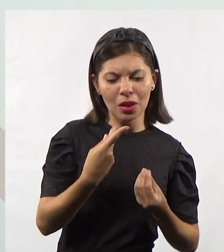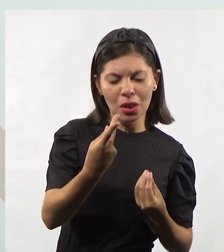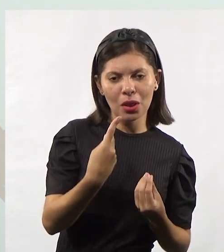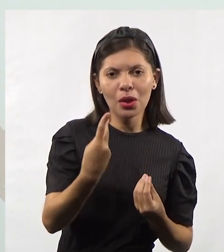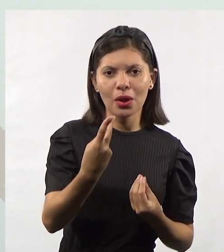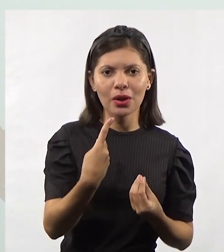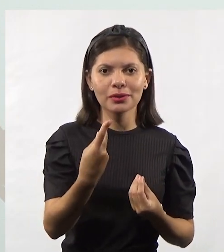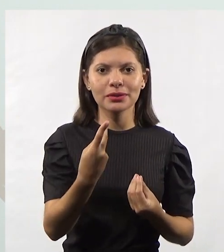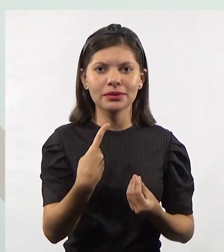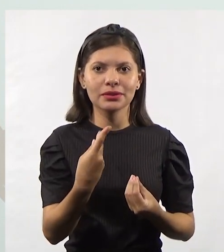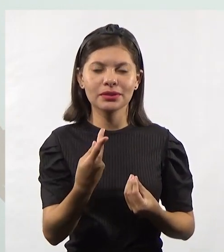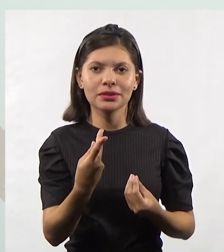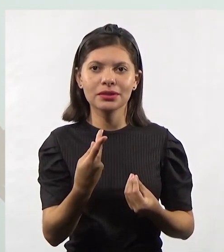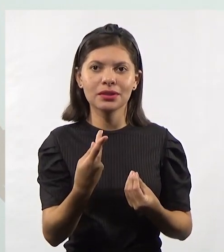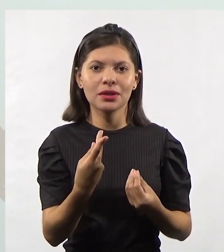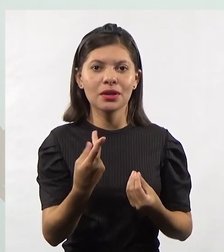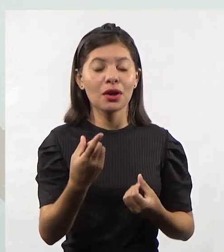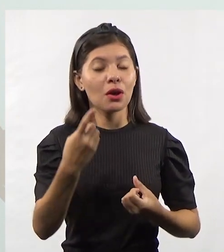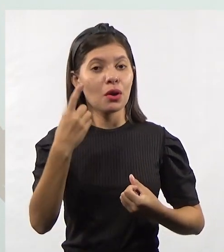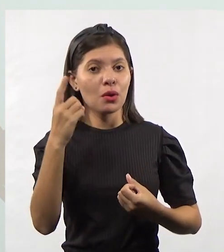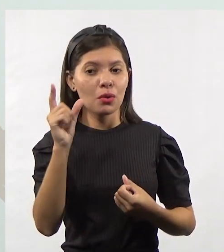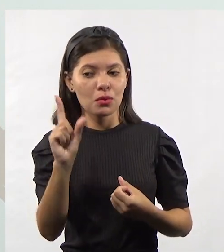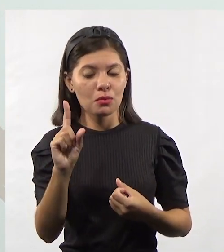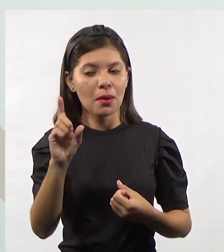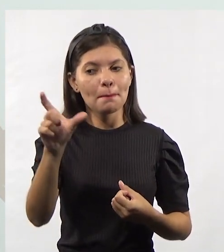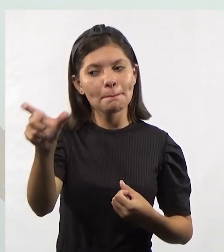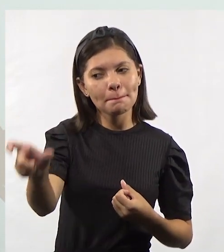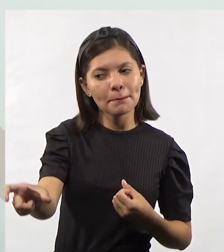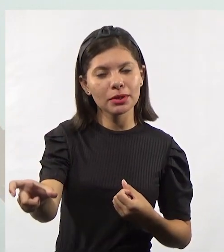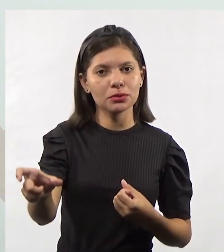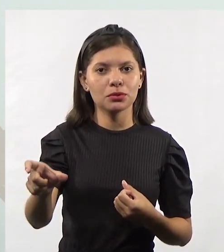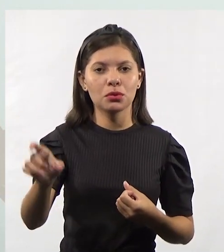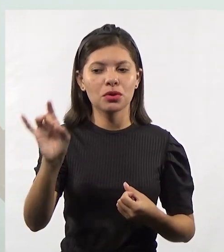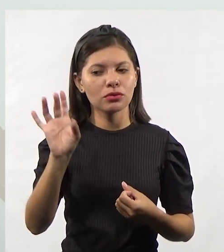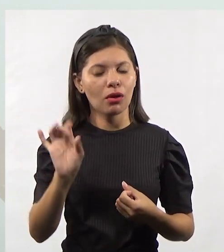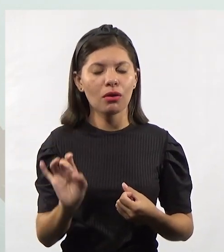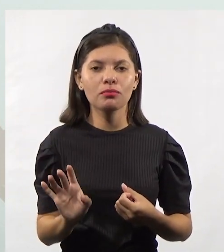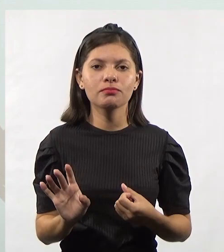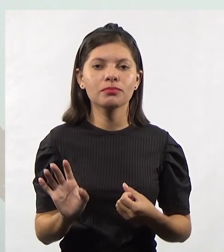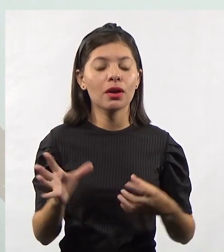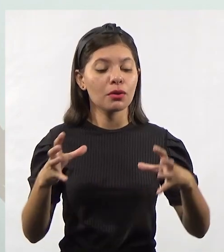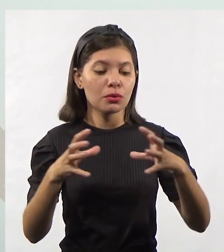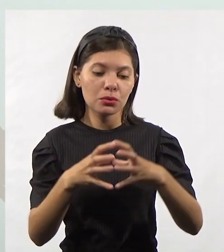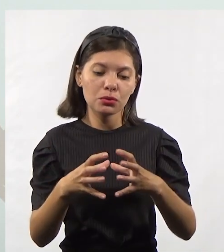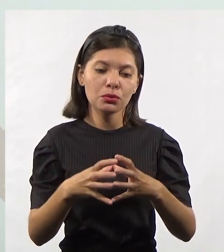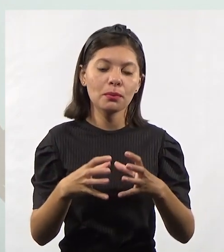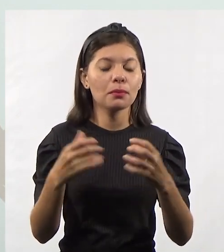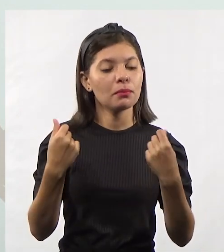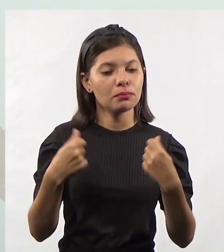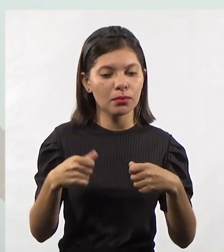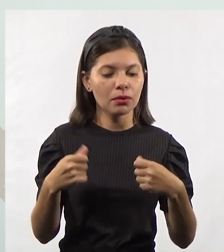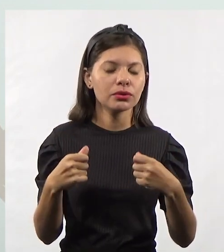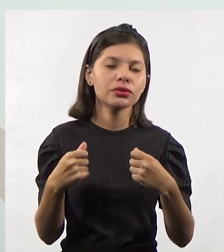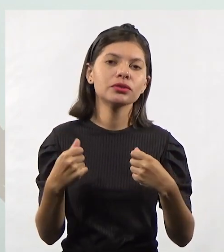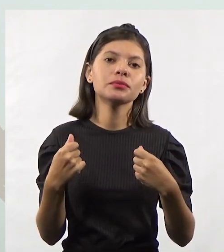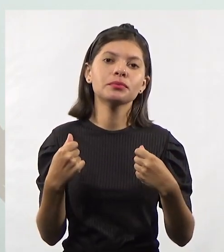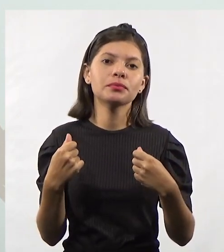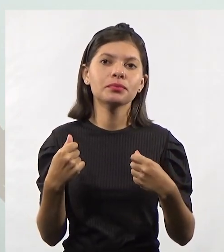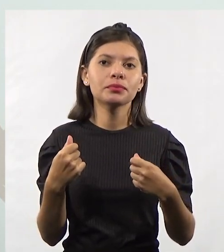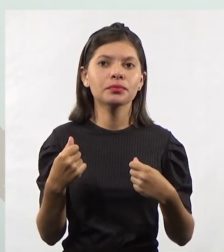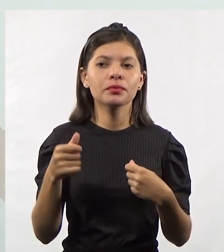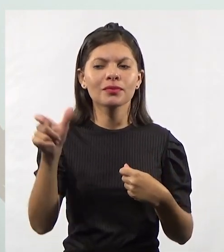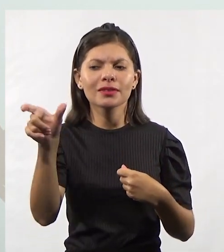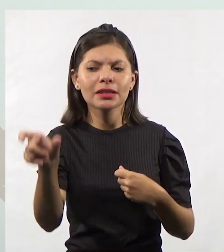que geralmente é com uma pessoa mas ela pode ser realizada em grupo mas na maioria das vezes ela é